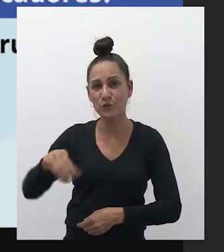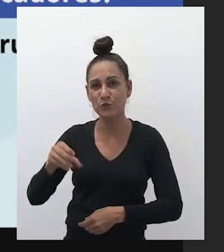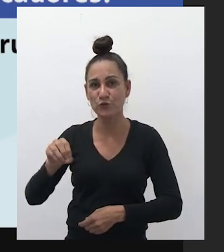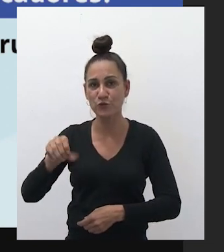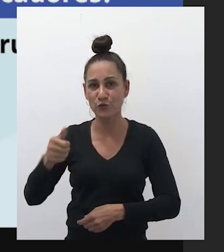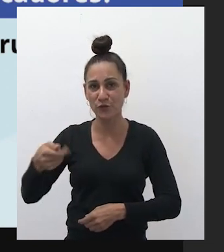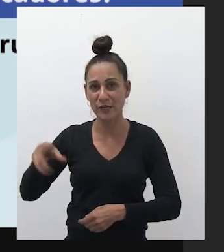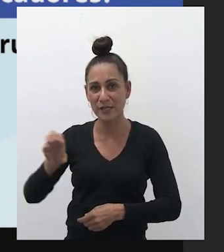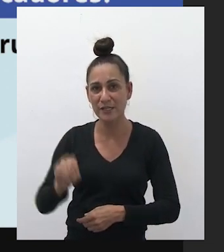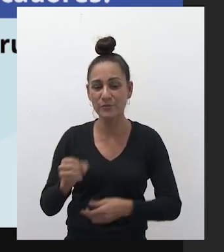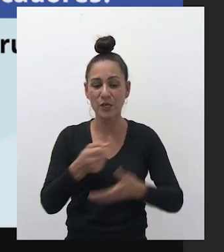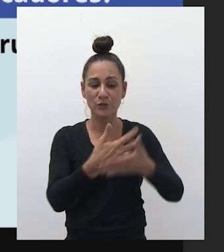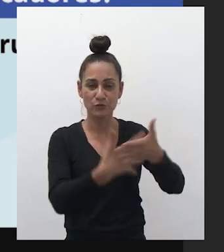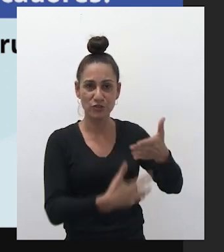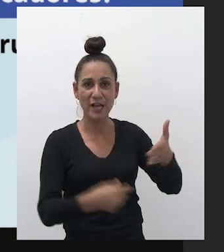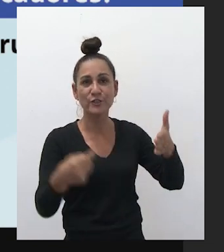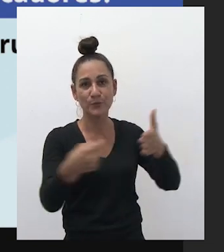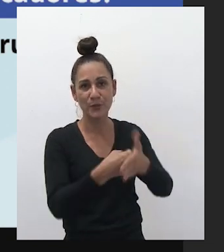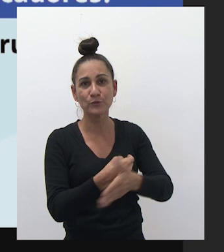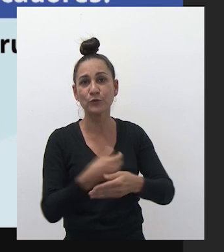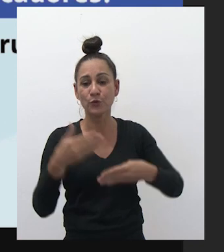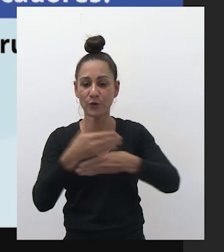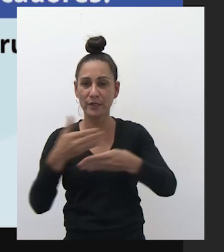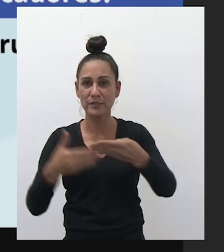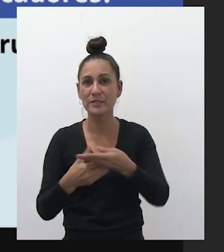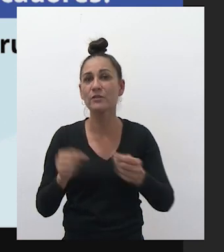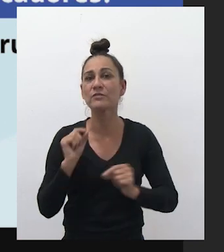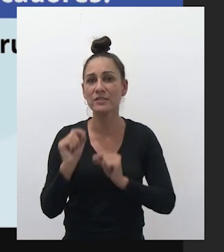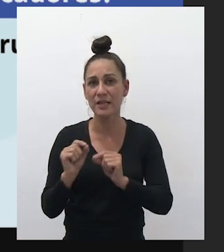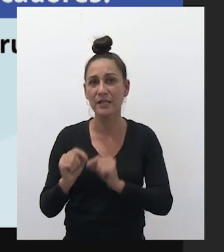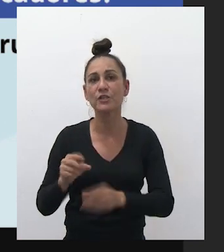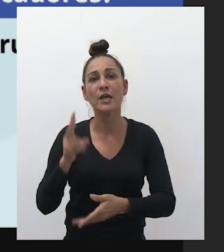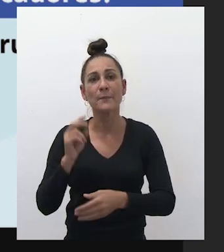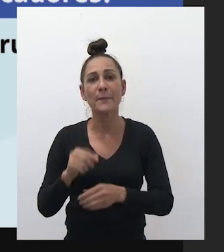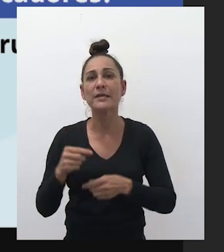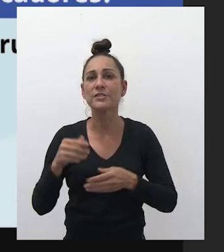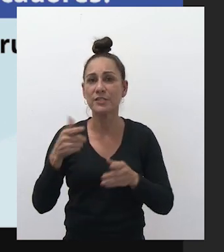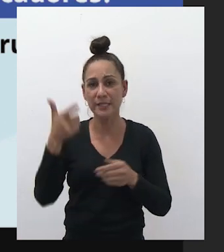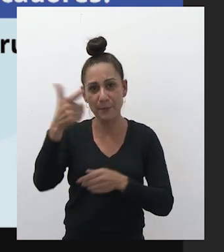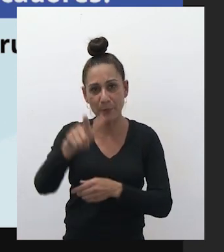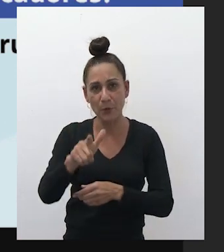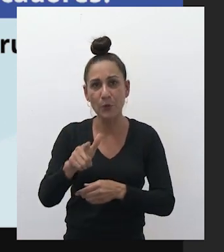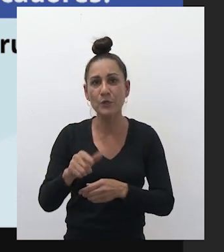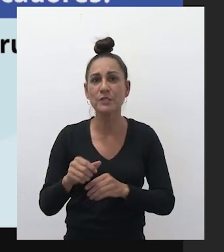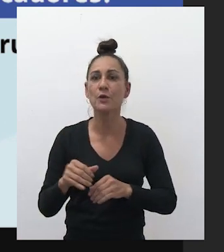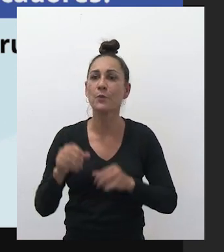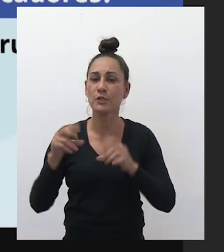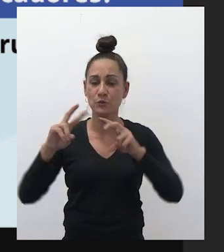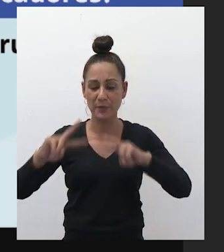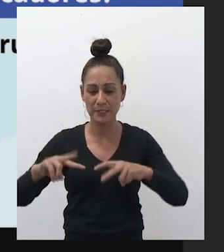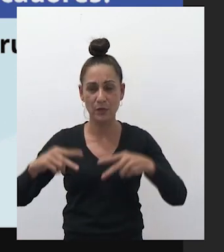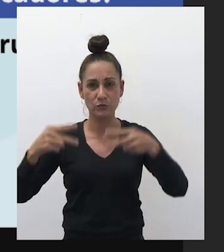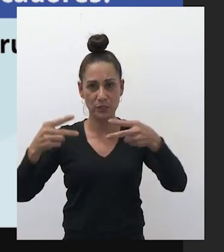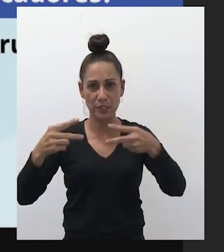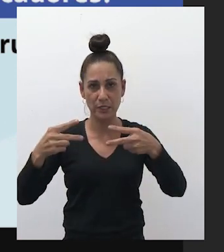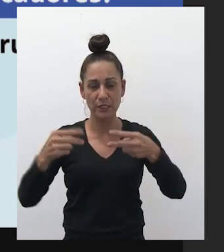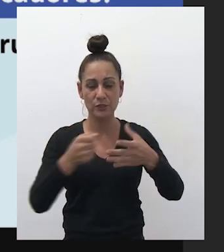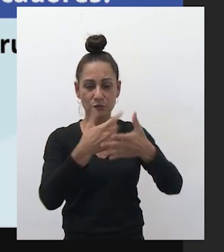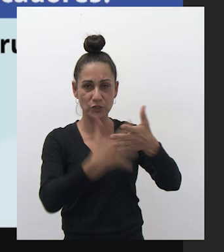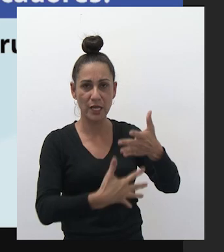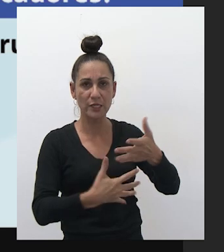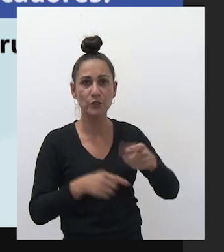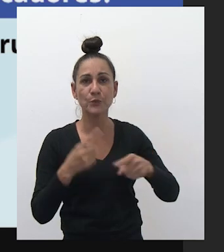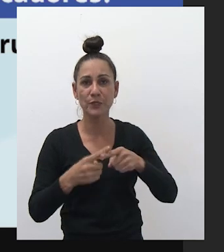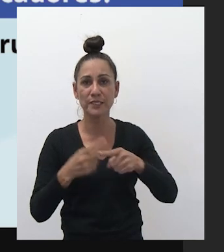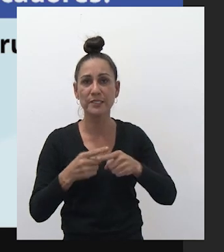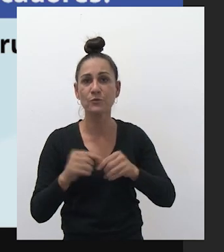João Paulo, tá? De introdução. Mas sem prejuízo, depois passar esses links para vocês, porque são informações que estão